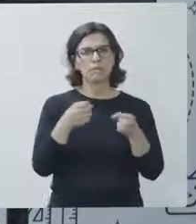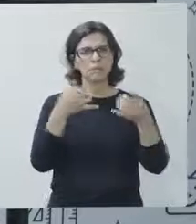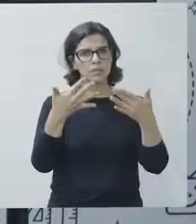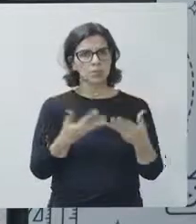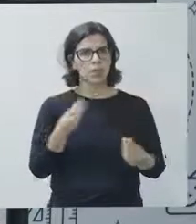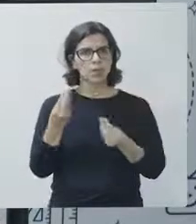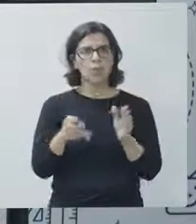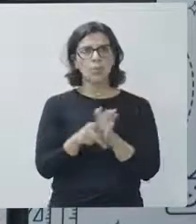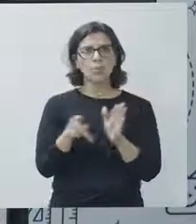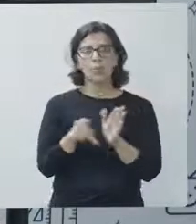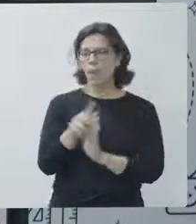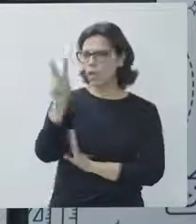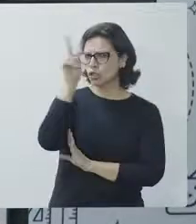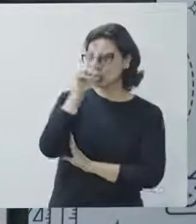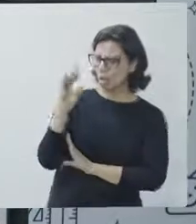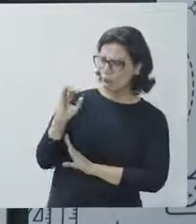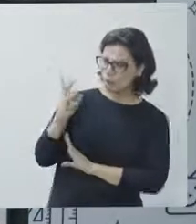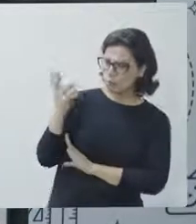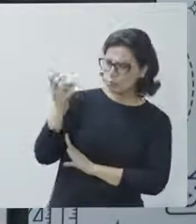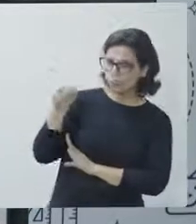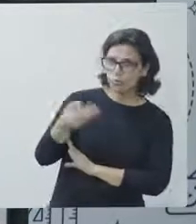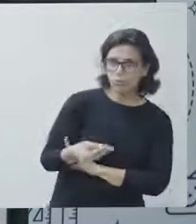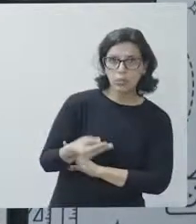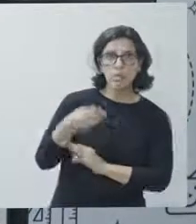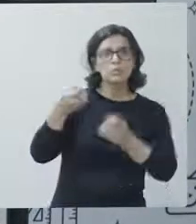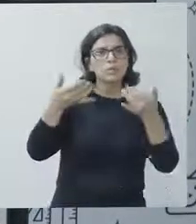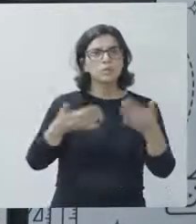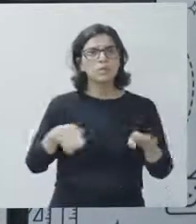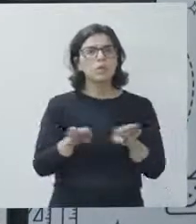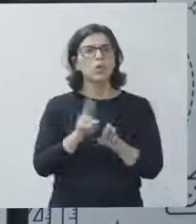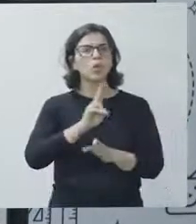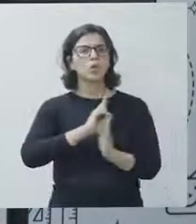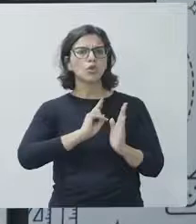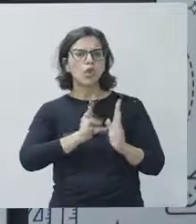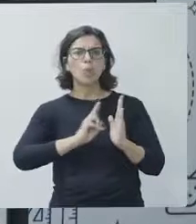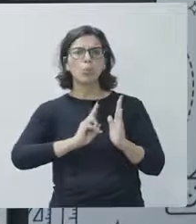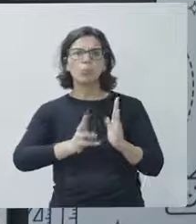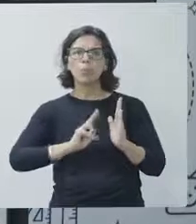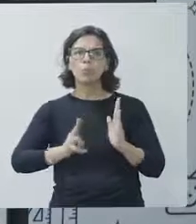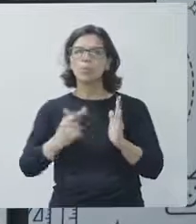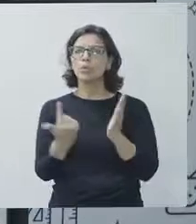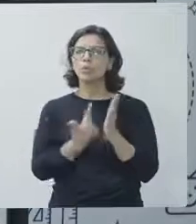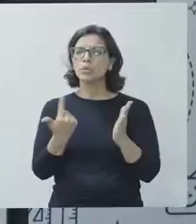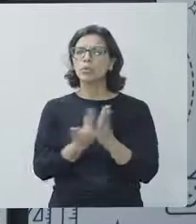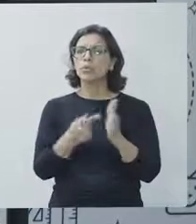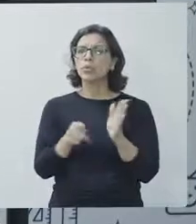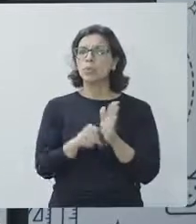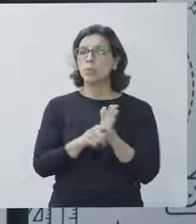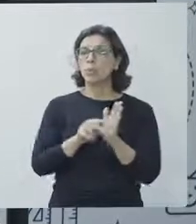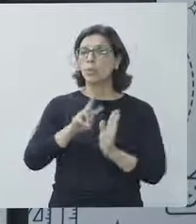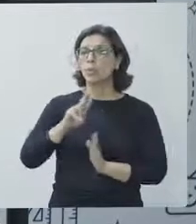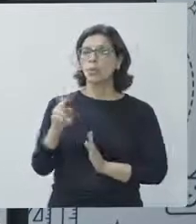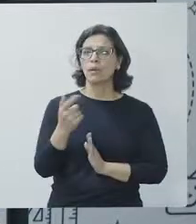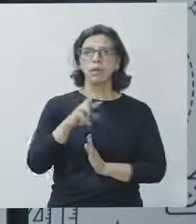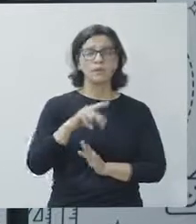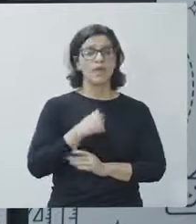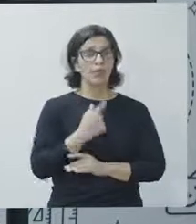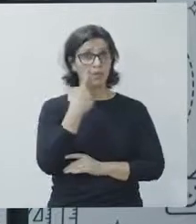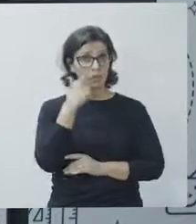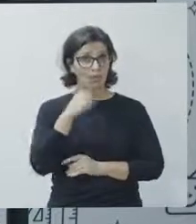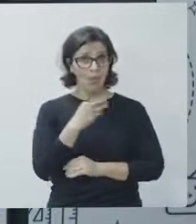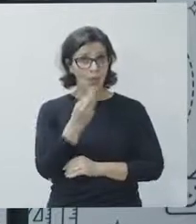ali todo o enredo, né, mostrando até, dando nome para um dos livros do Harry Potter. Então, se vocês tiverem